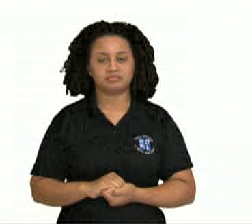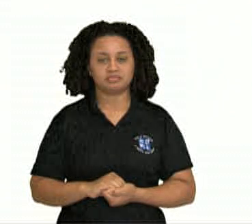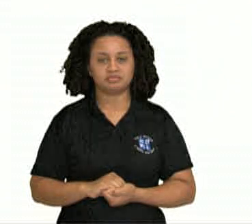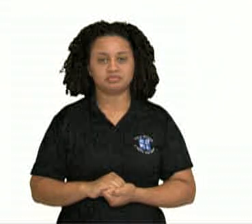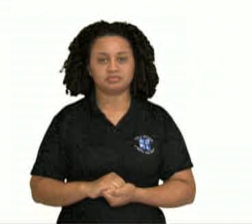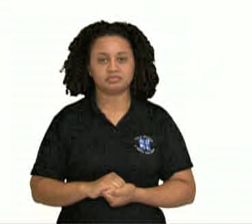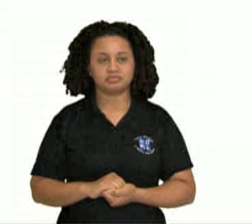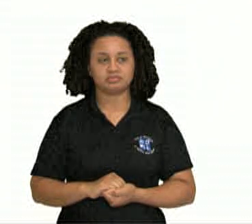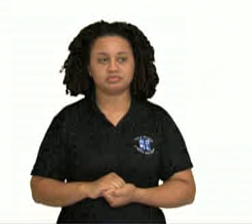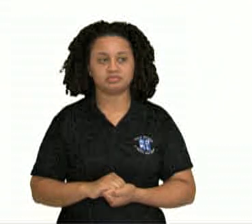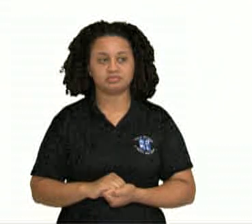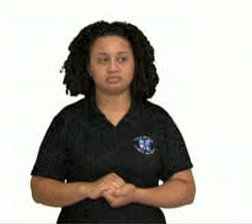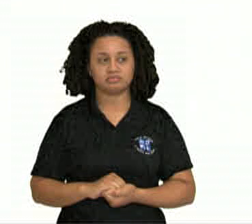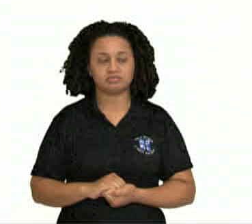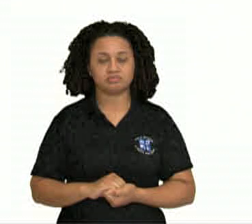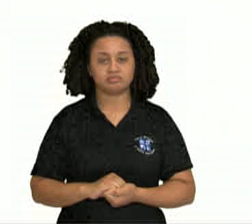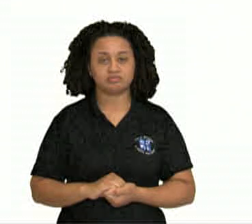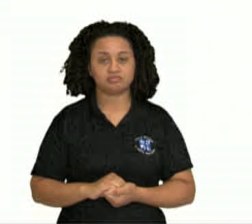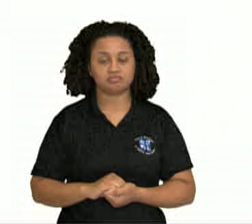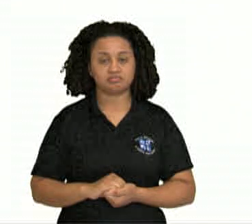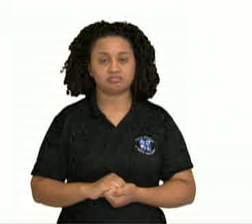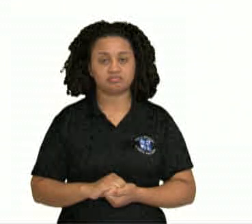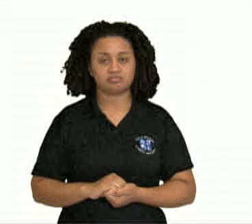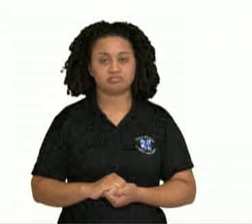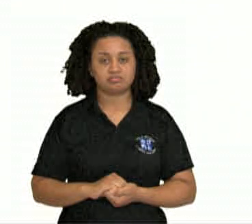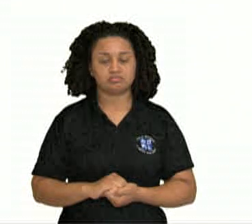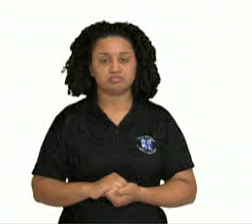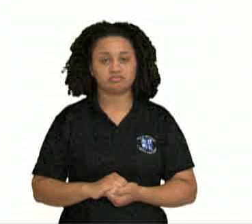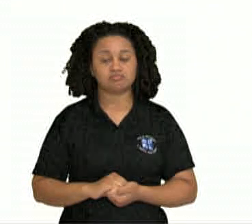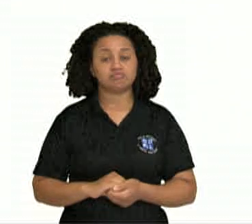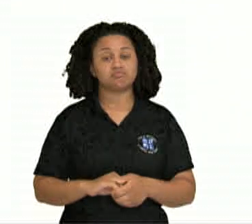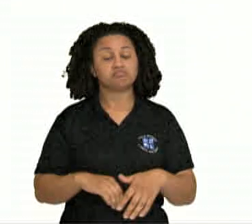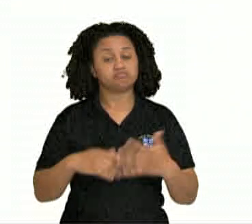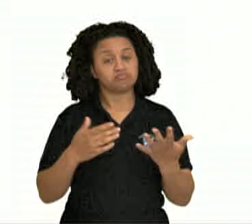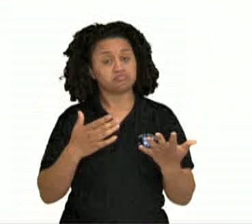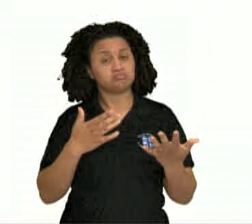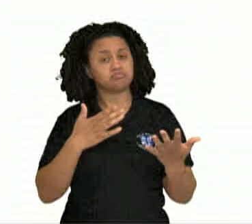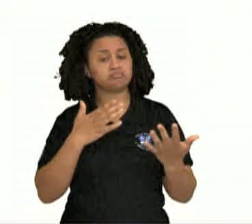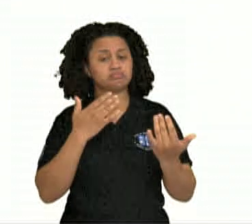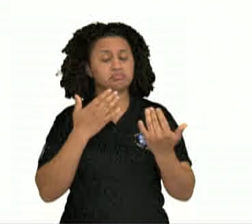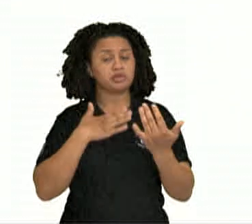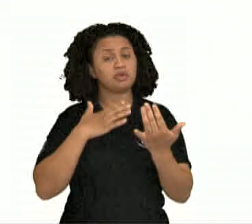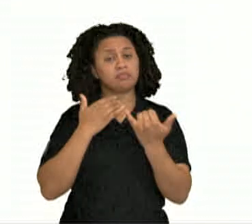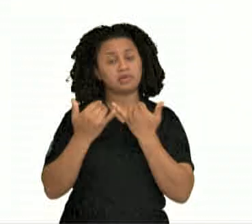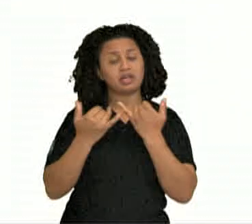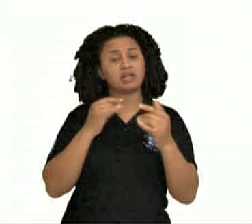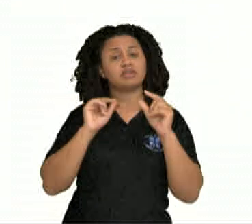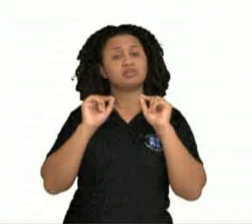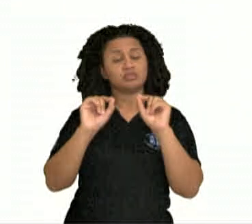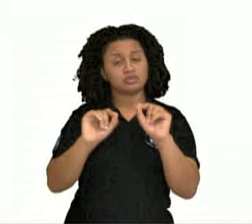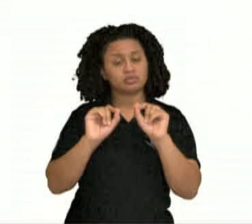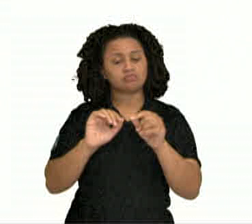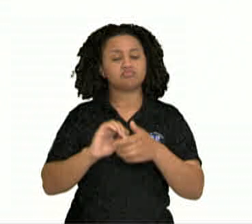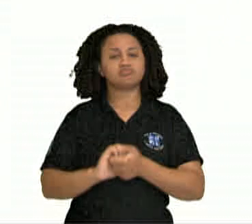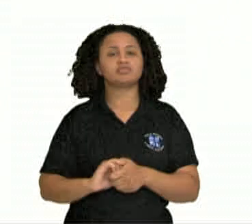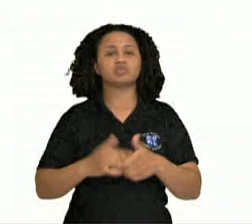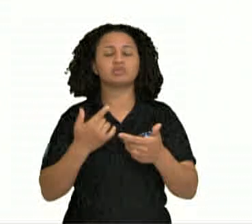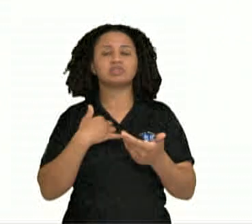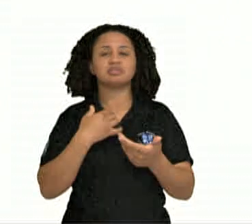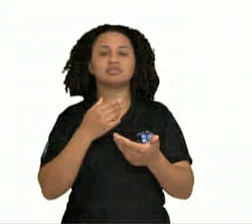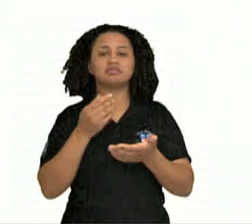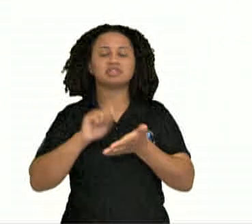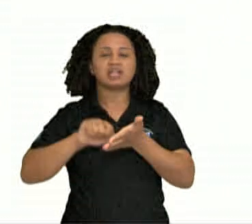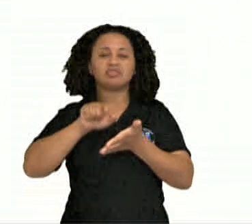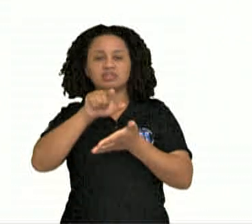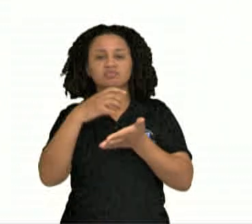escritos dessa maneira. Por lo menos a mim me parece que sim, né? Quando ele coloca ali daquela forma, parece